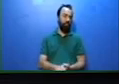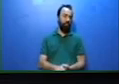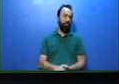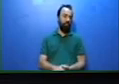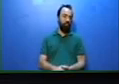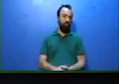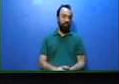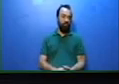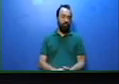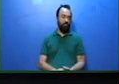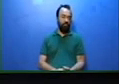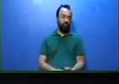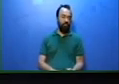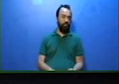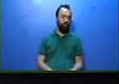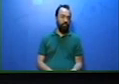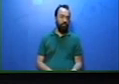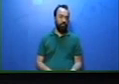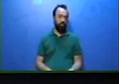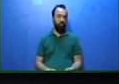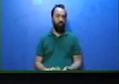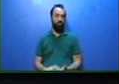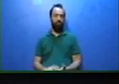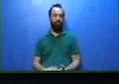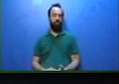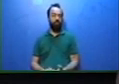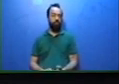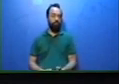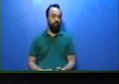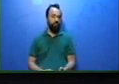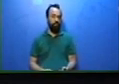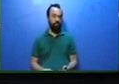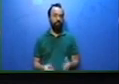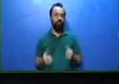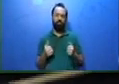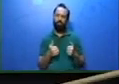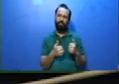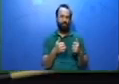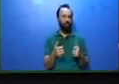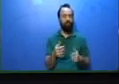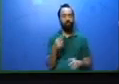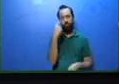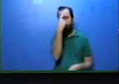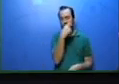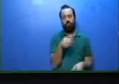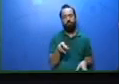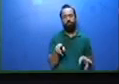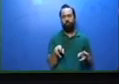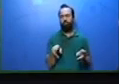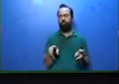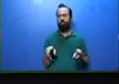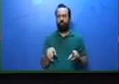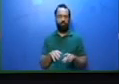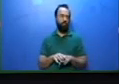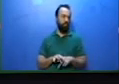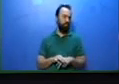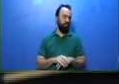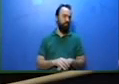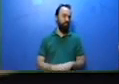Ele teve uma reação, tá? As outras coisas, mesmo sendo coisas legais, ele não esboçou reação nenhuma,